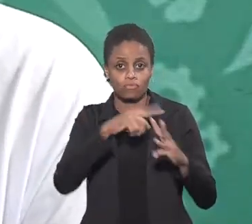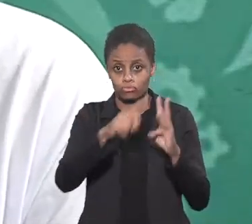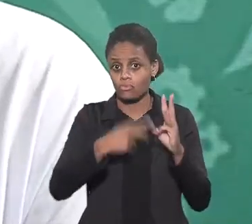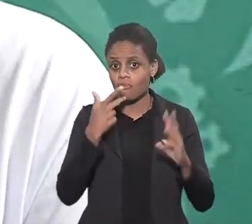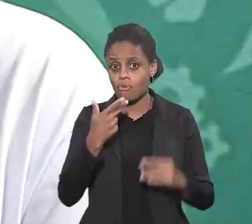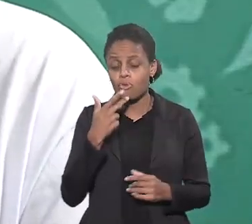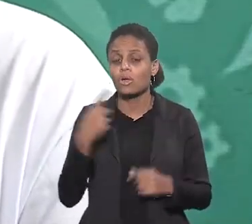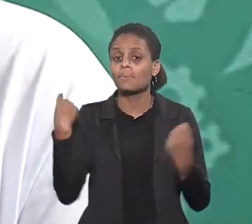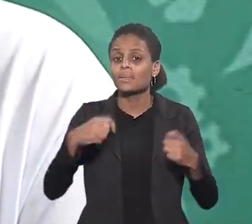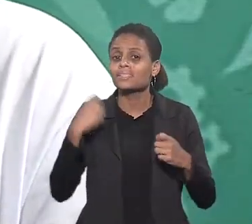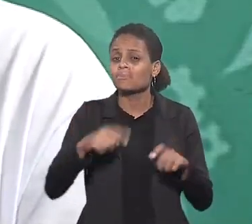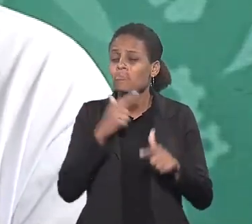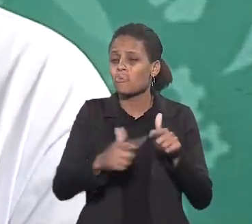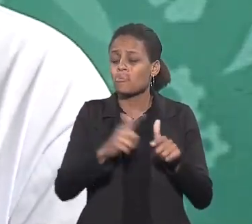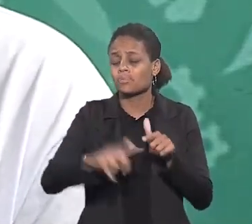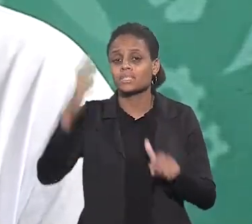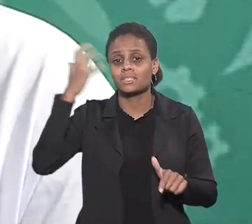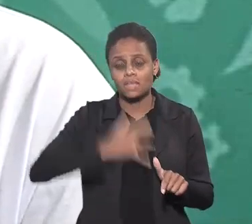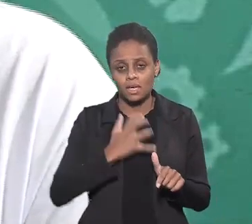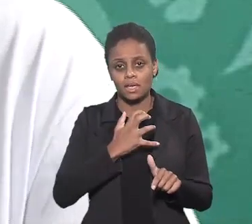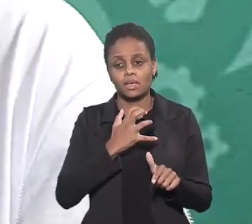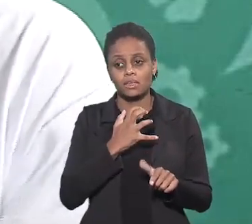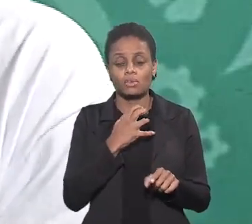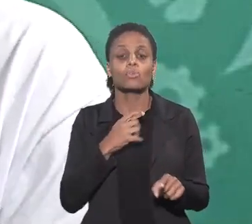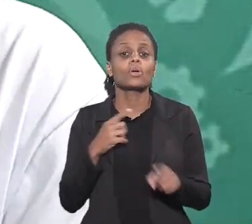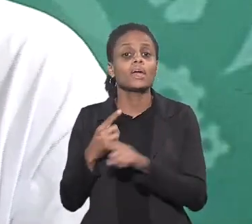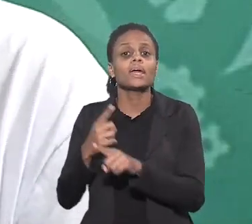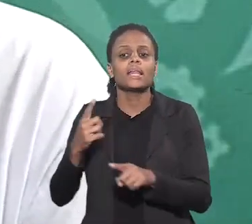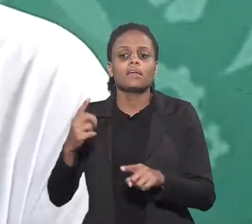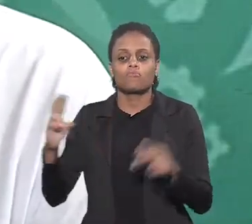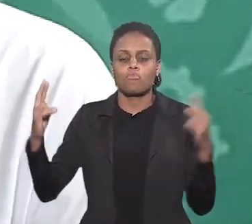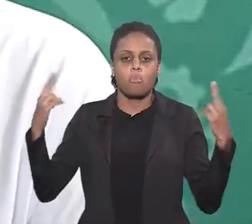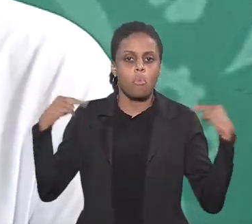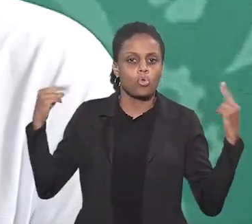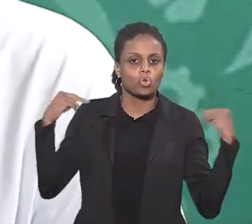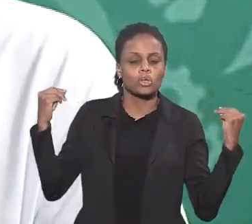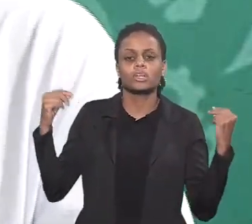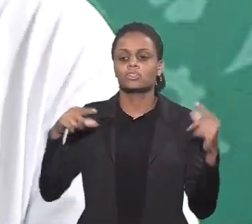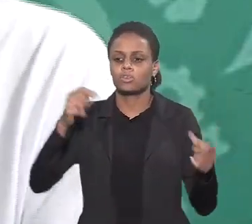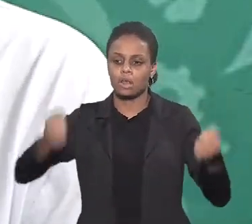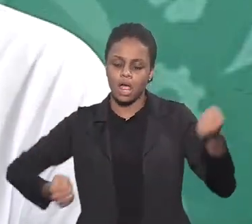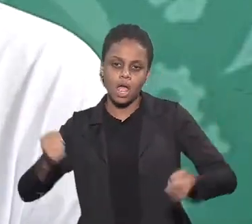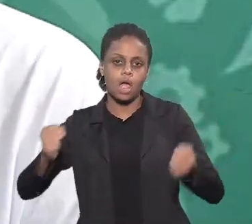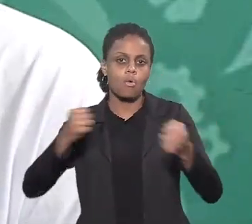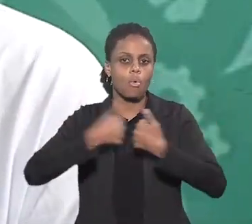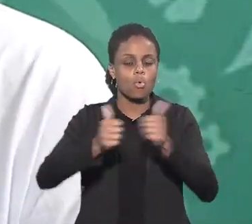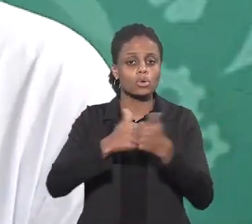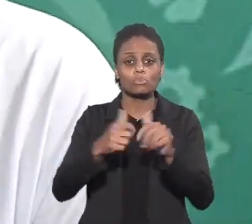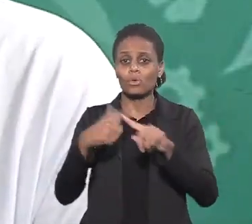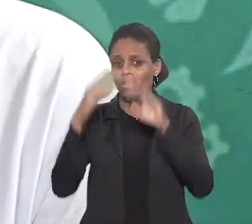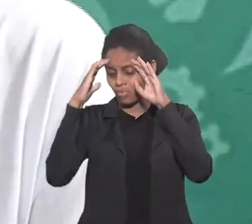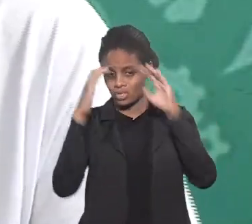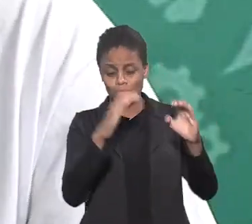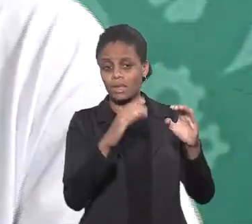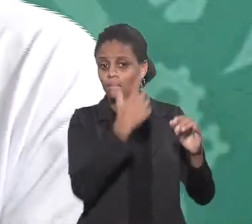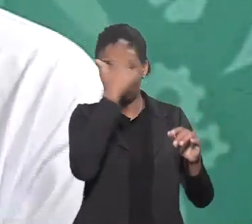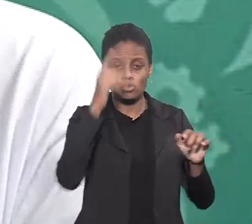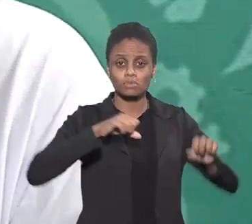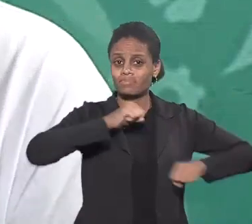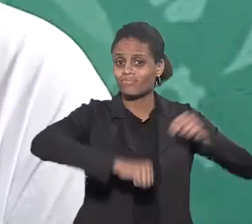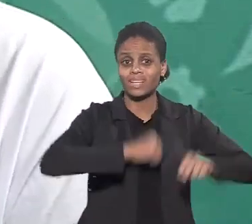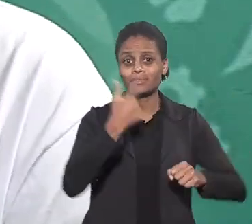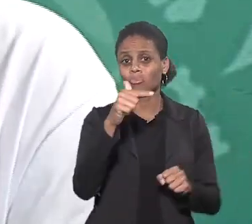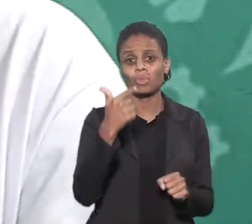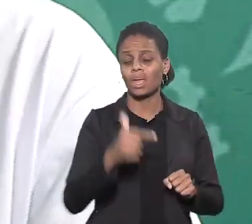existe um grave problema entre os condutores de veículos maiores, cujo eles não respeitam as pessoas que estão